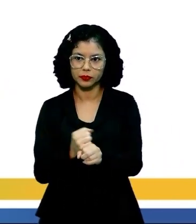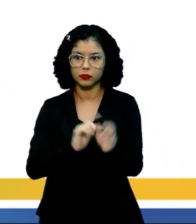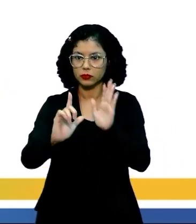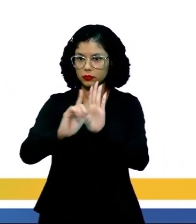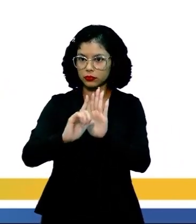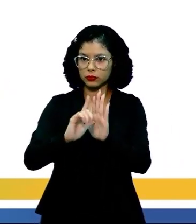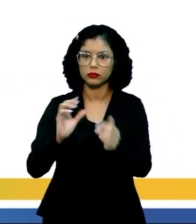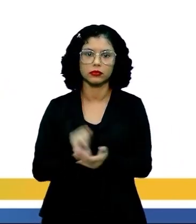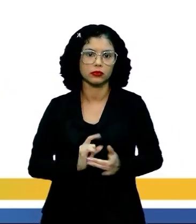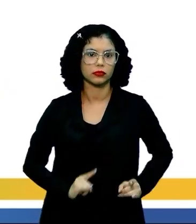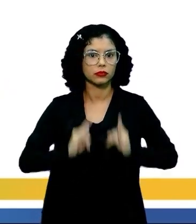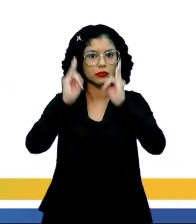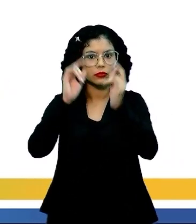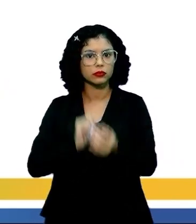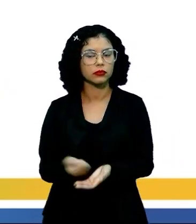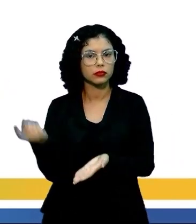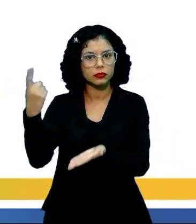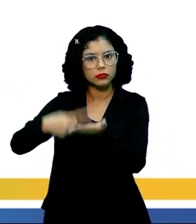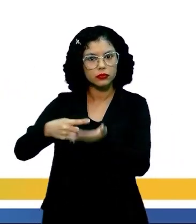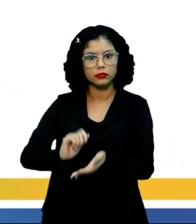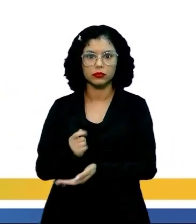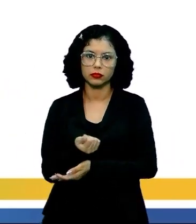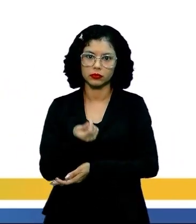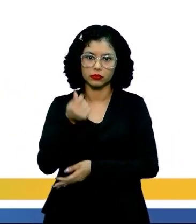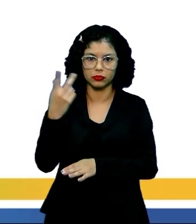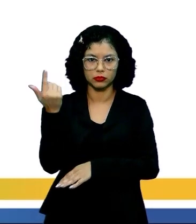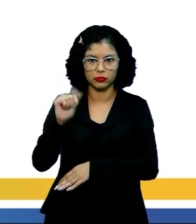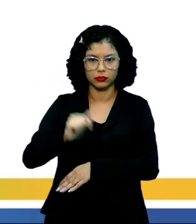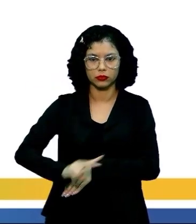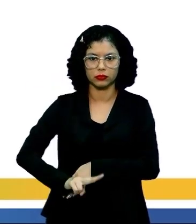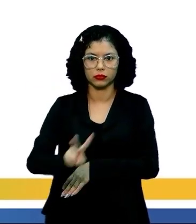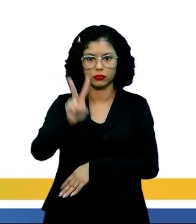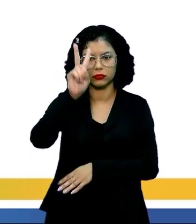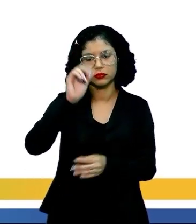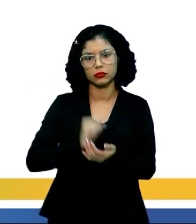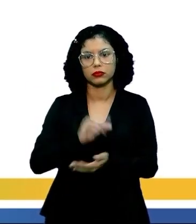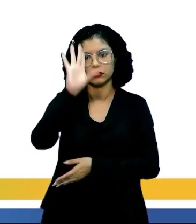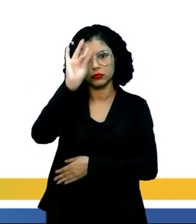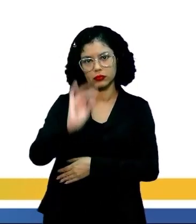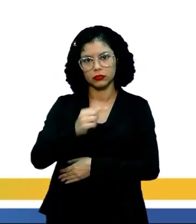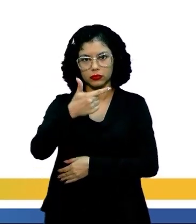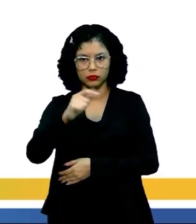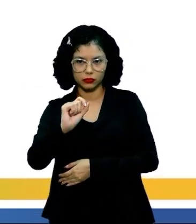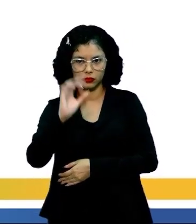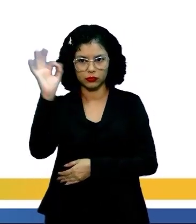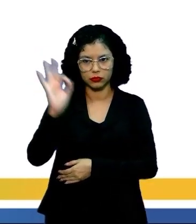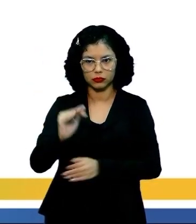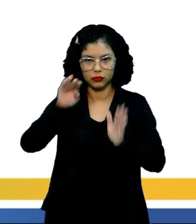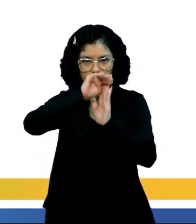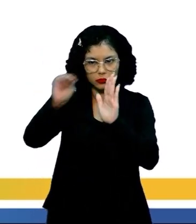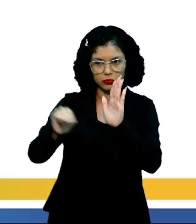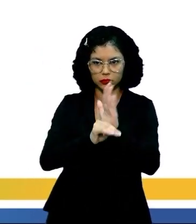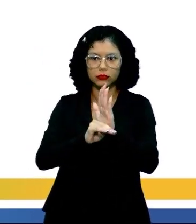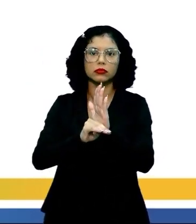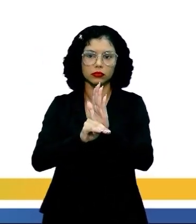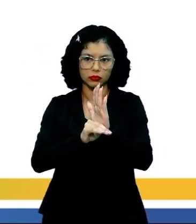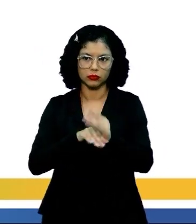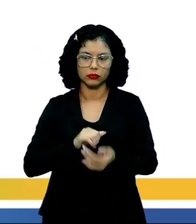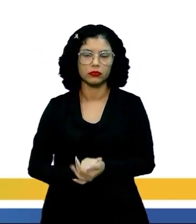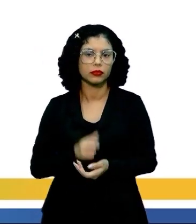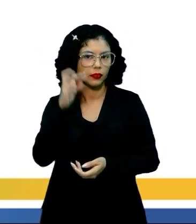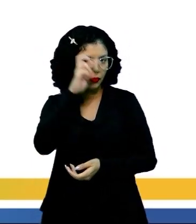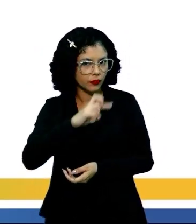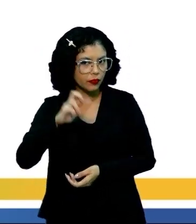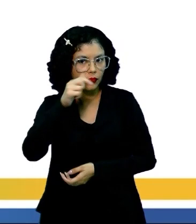ano, uma loja de departamentos remarcou os preços de seus produtos 20% abaixo do preço original. Analisa